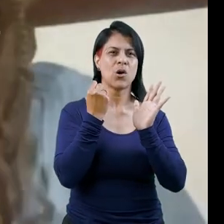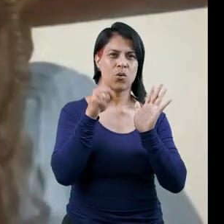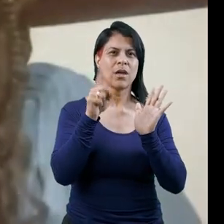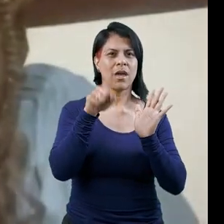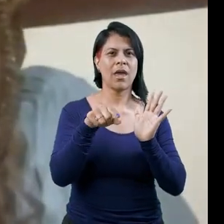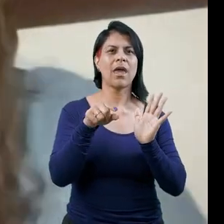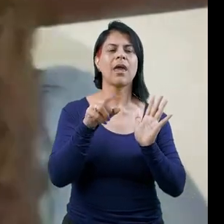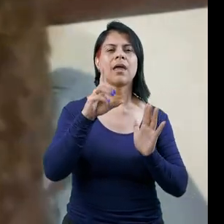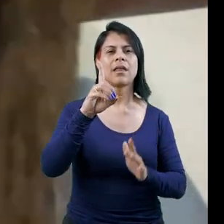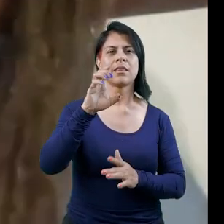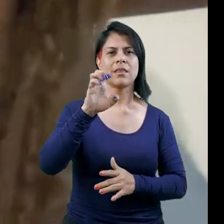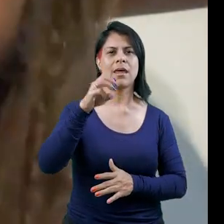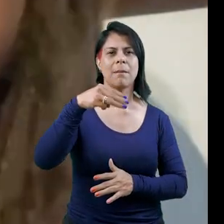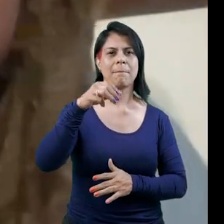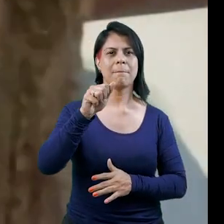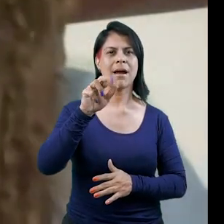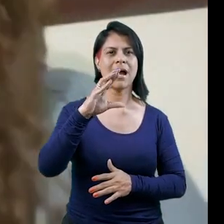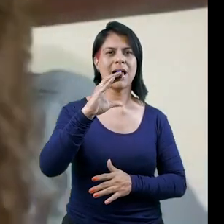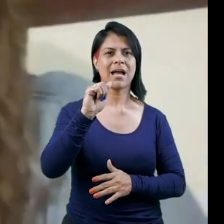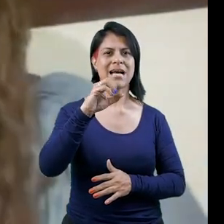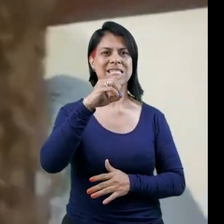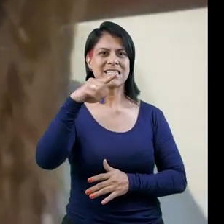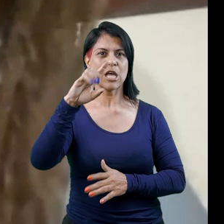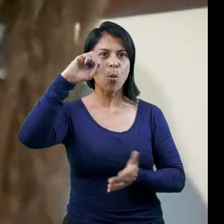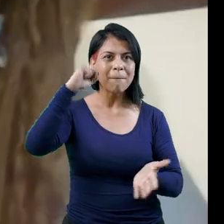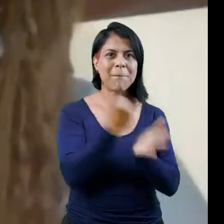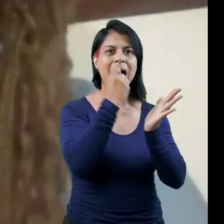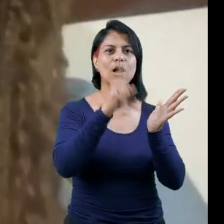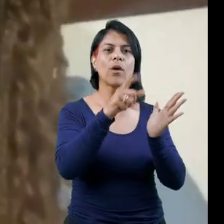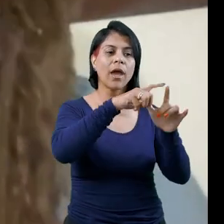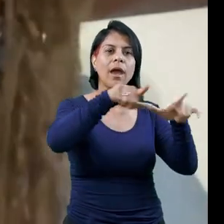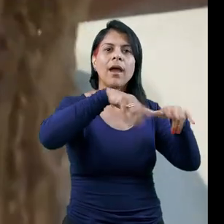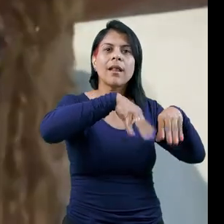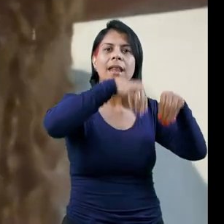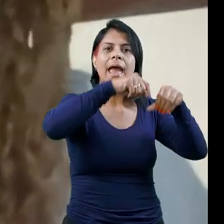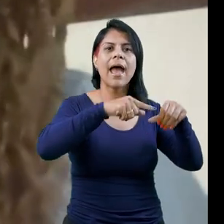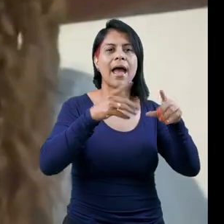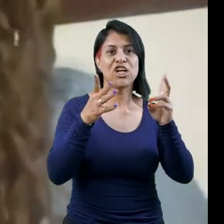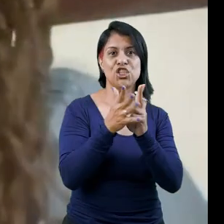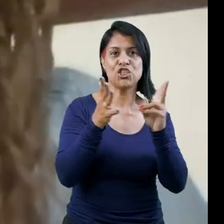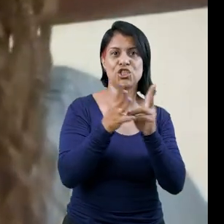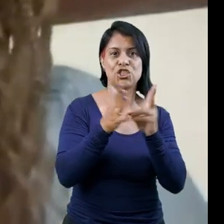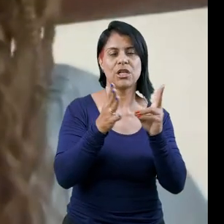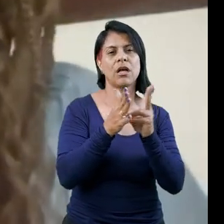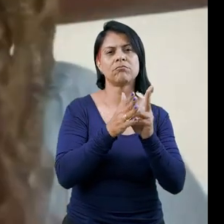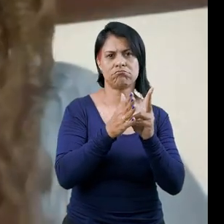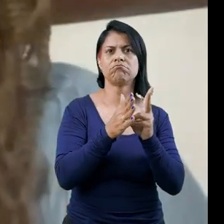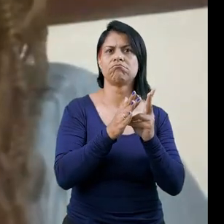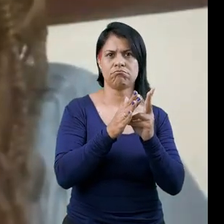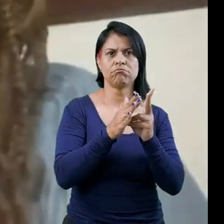terras indígenas. Demarcar terras indígenas é garantir a plenitude de vida, não